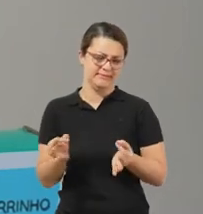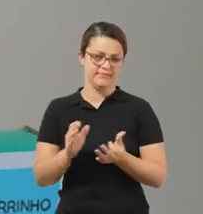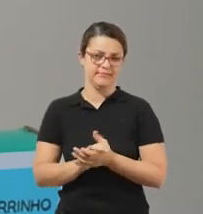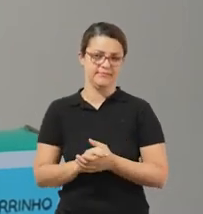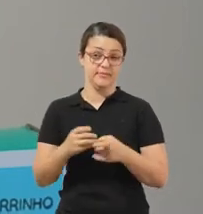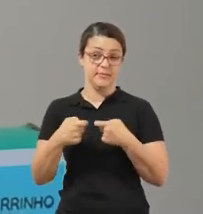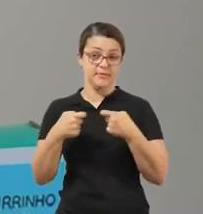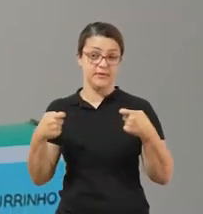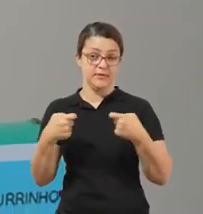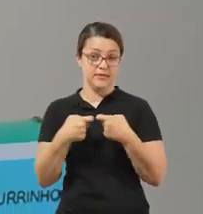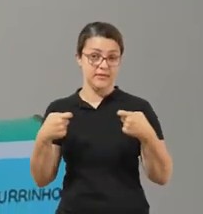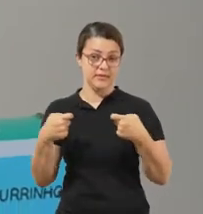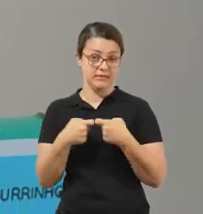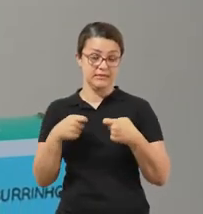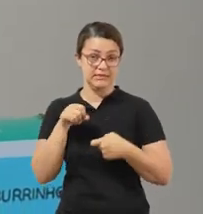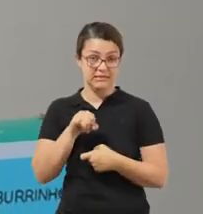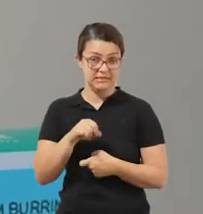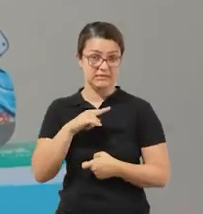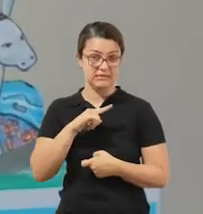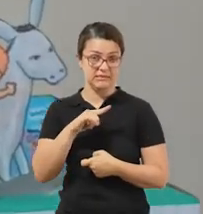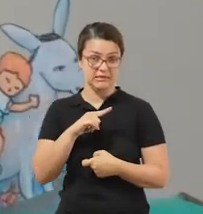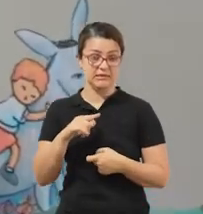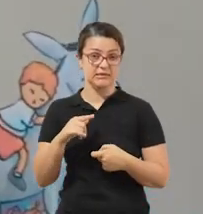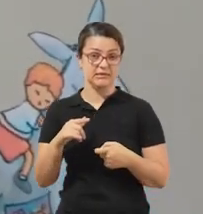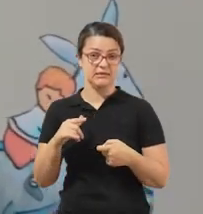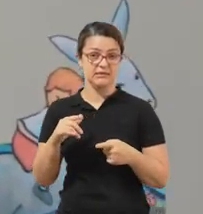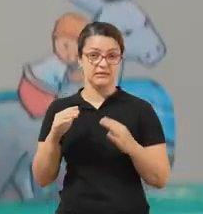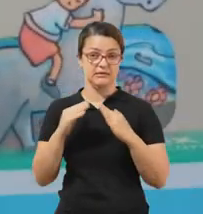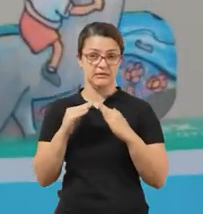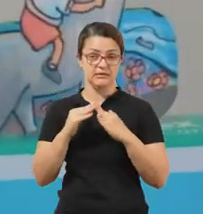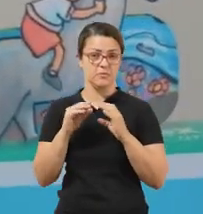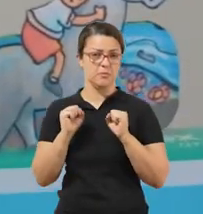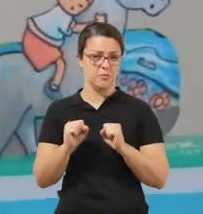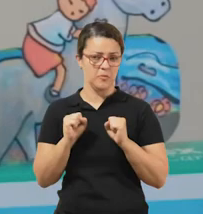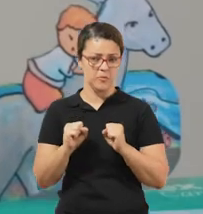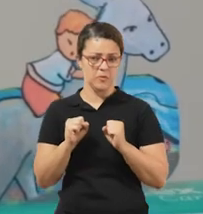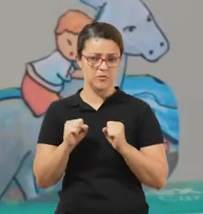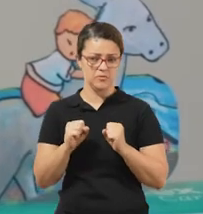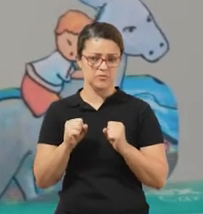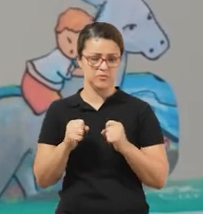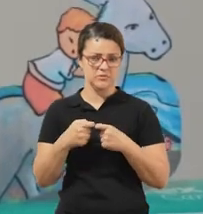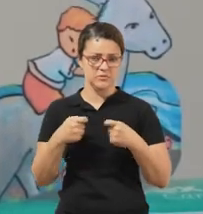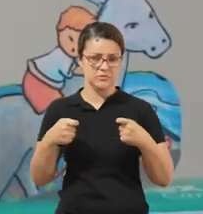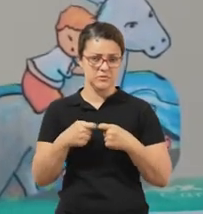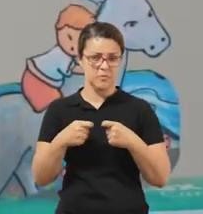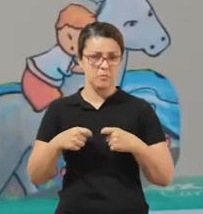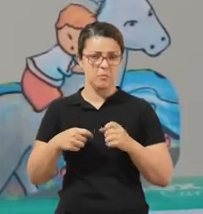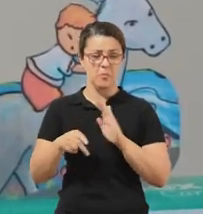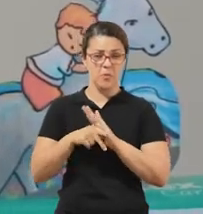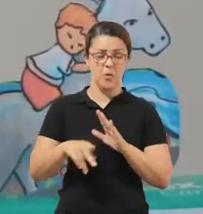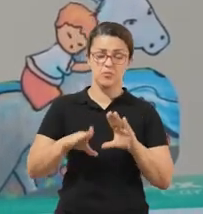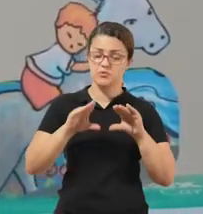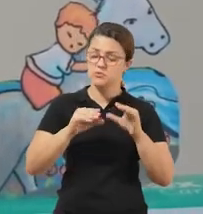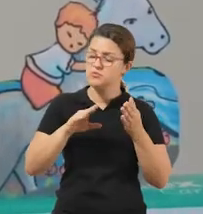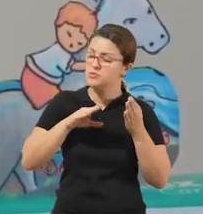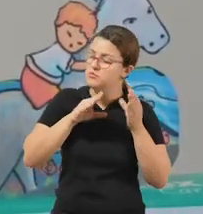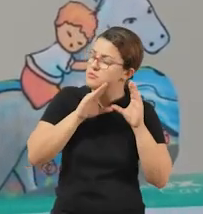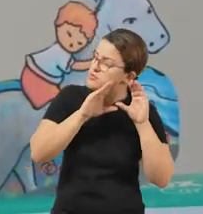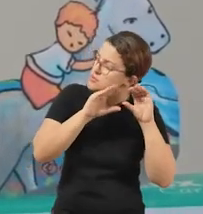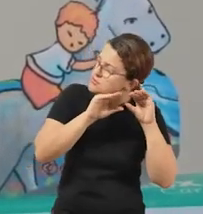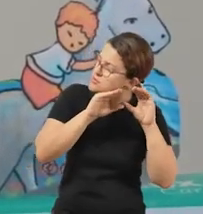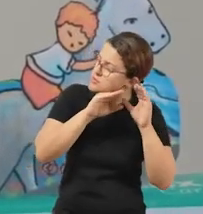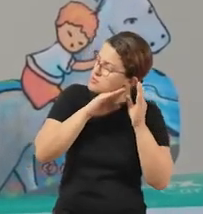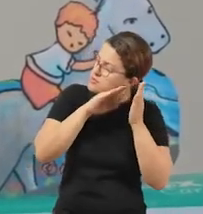né? Você, se você tiver meia em casa, o enchimento, pode ser enchimento de travesseiro ou papel higiênico